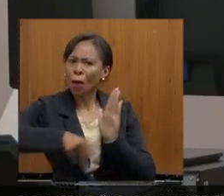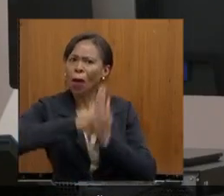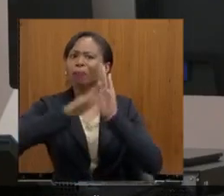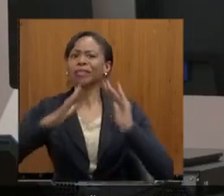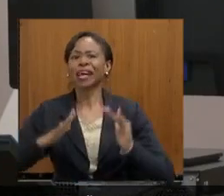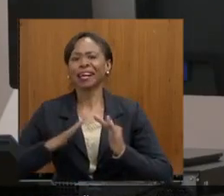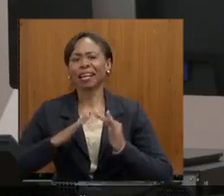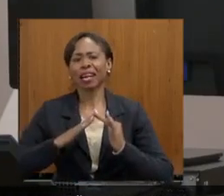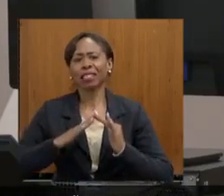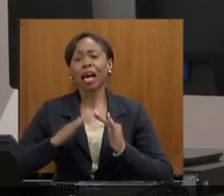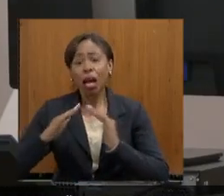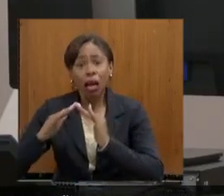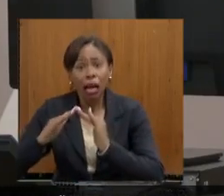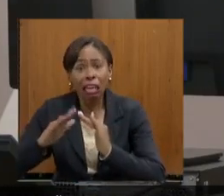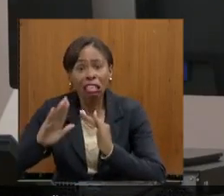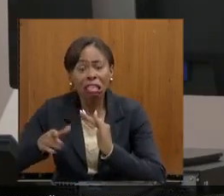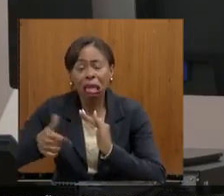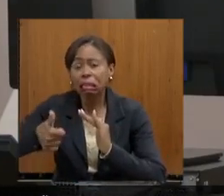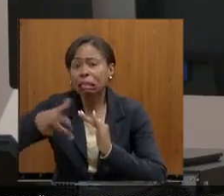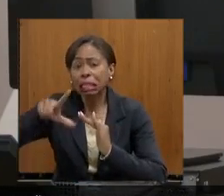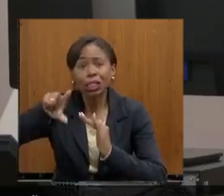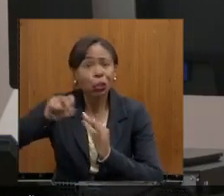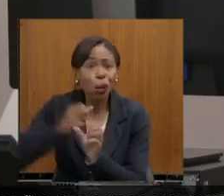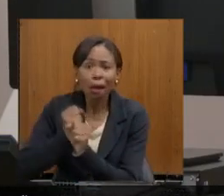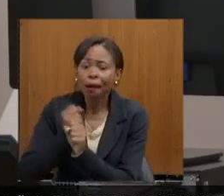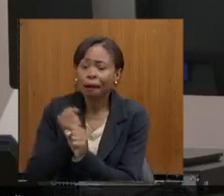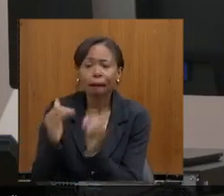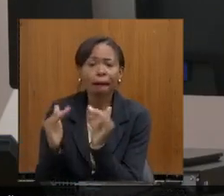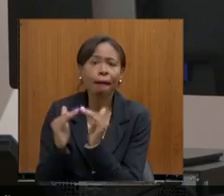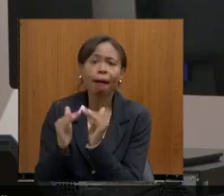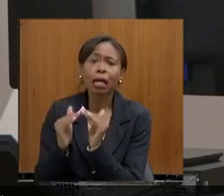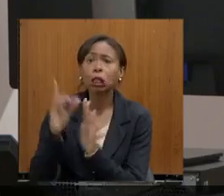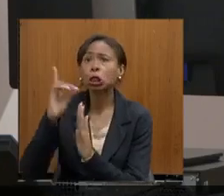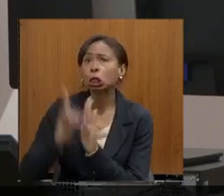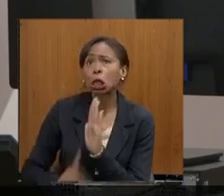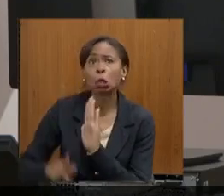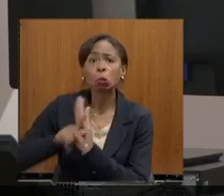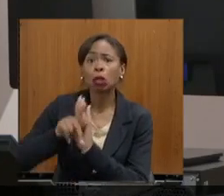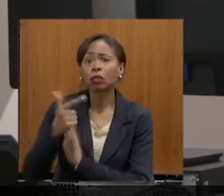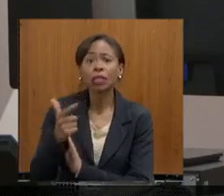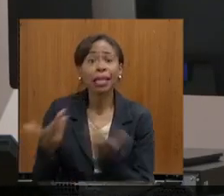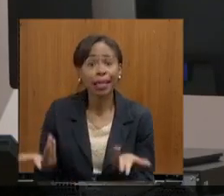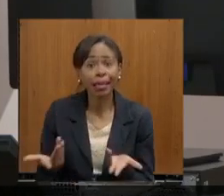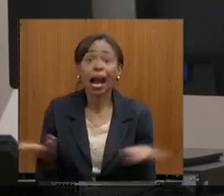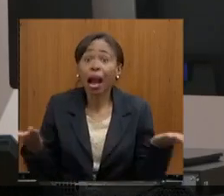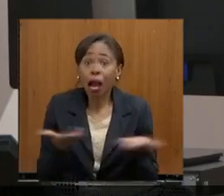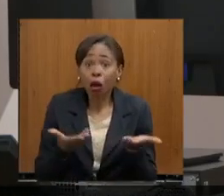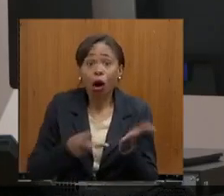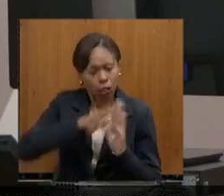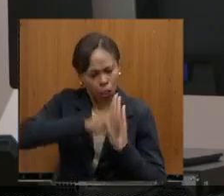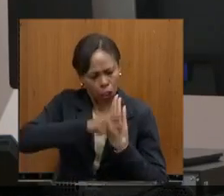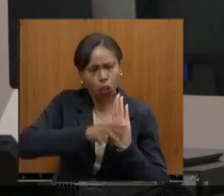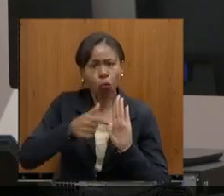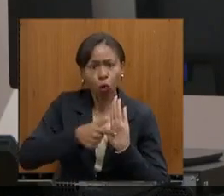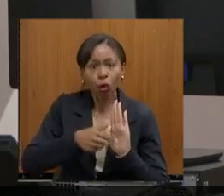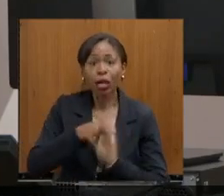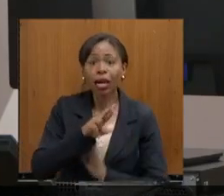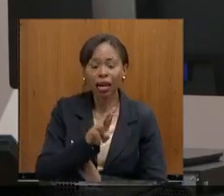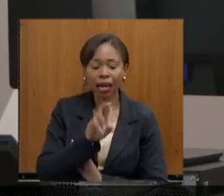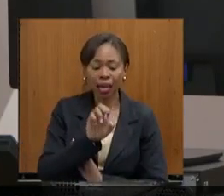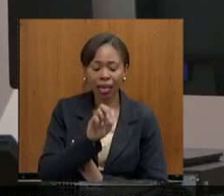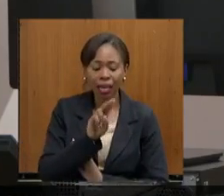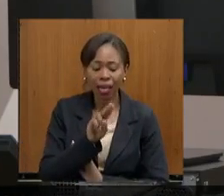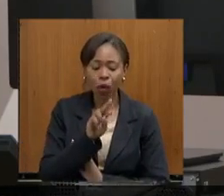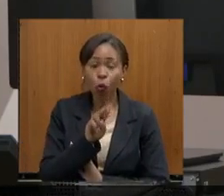150 anos da família e ninguém tem o direito de posse Esse programa é fantástico resgata a dignidade do